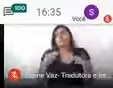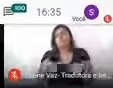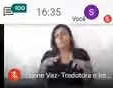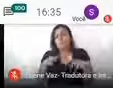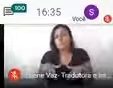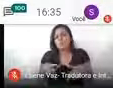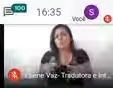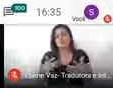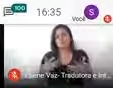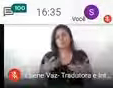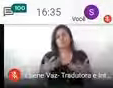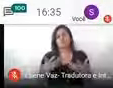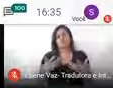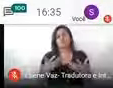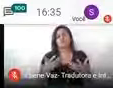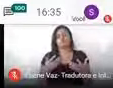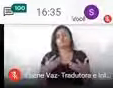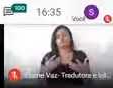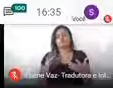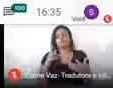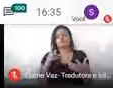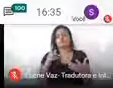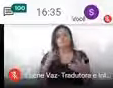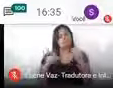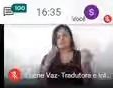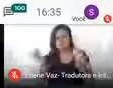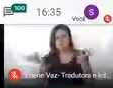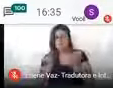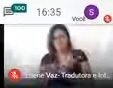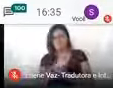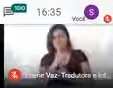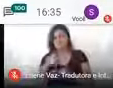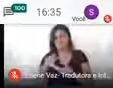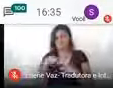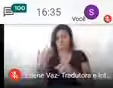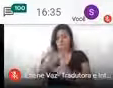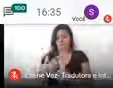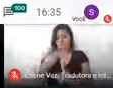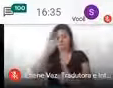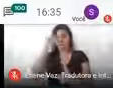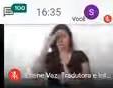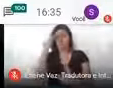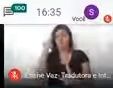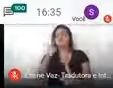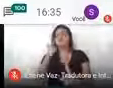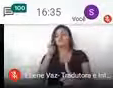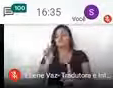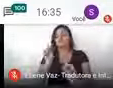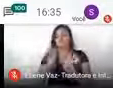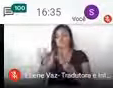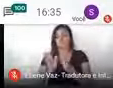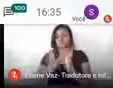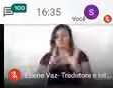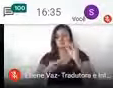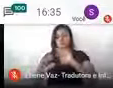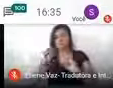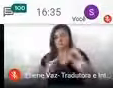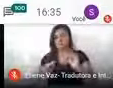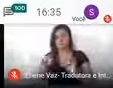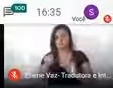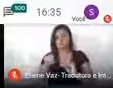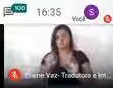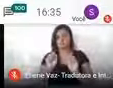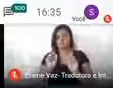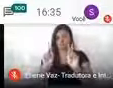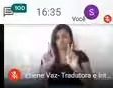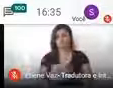olhar para o falante, para a comunidade de falantes, mas olhar também para o entorno, para a